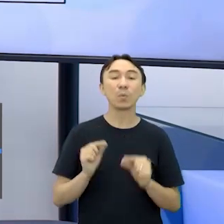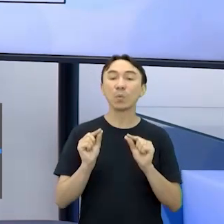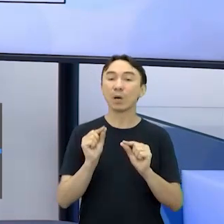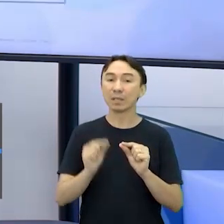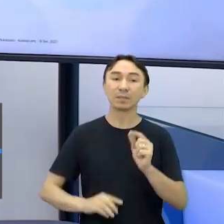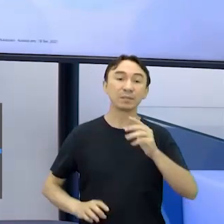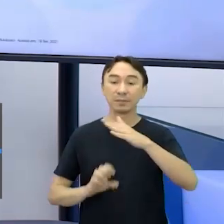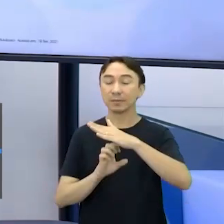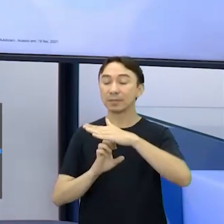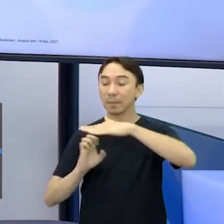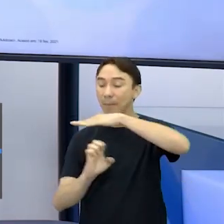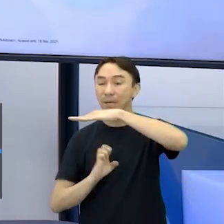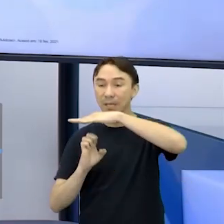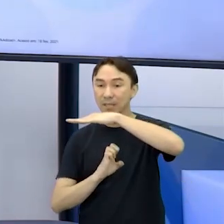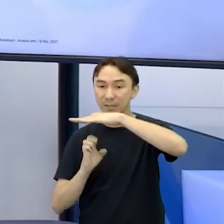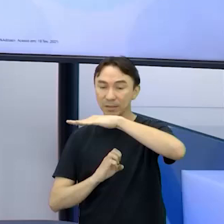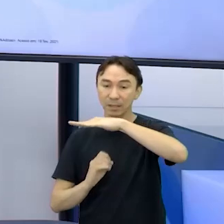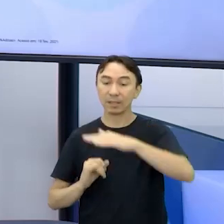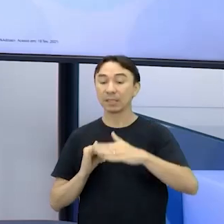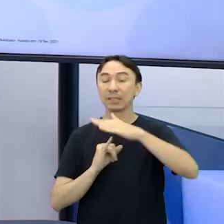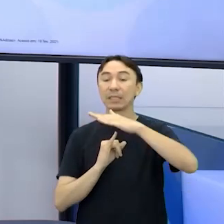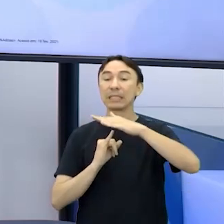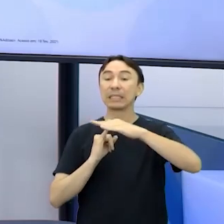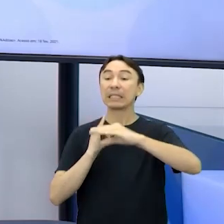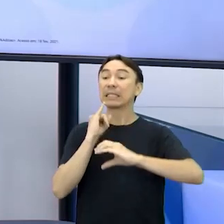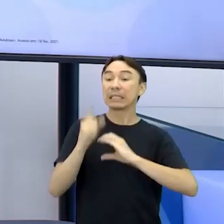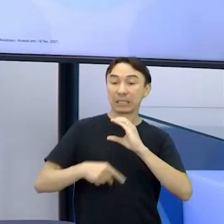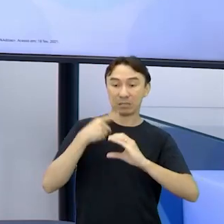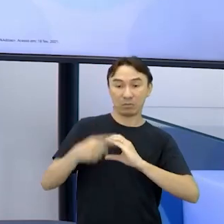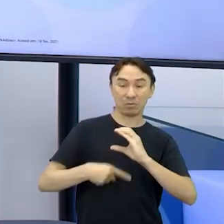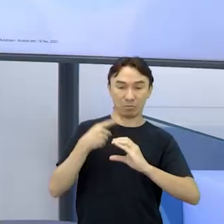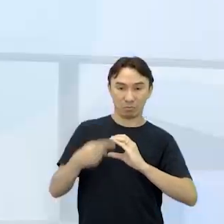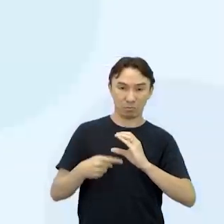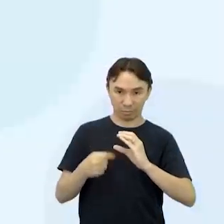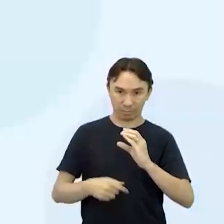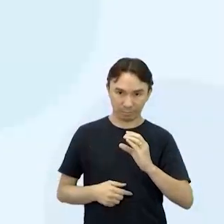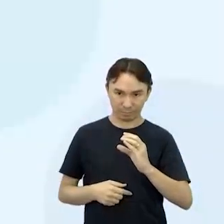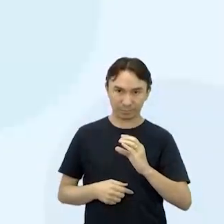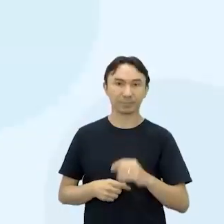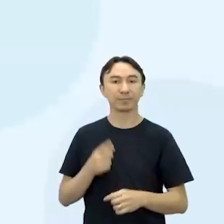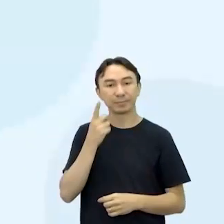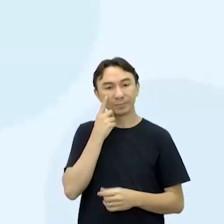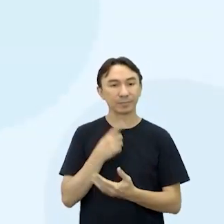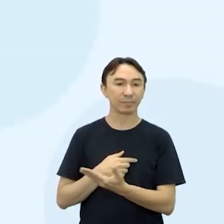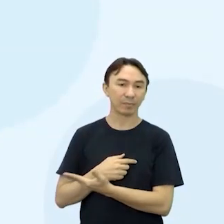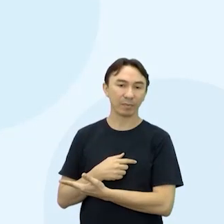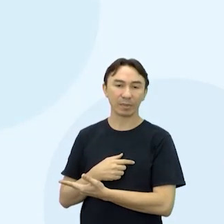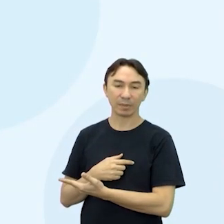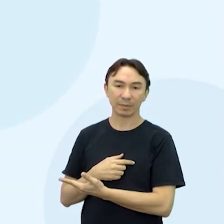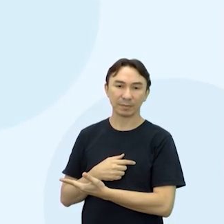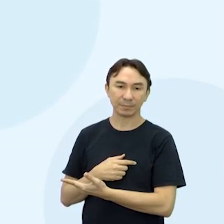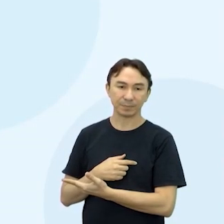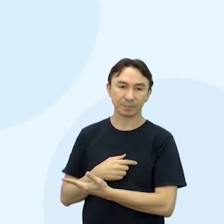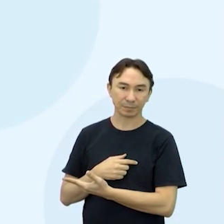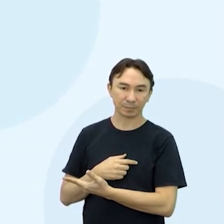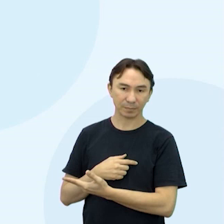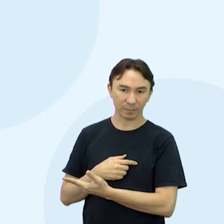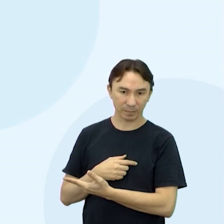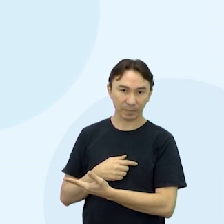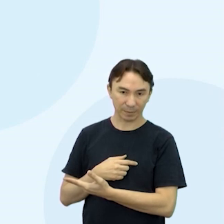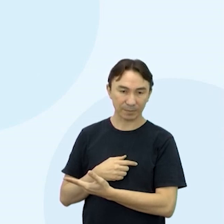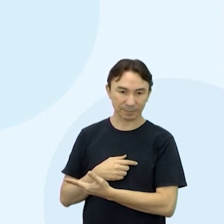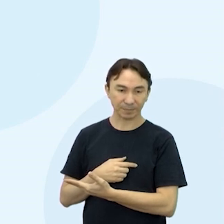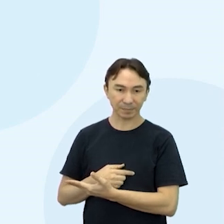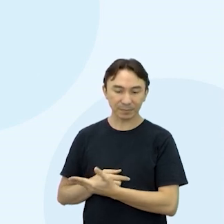colocar na tela agora para a gente poder pensar no que é uma agência de notícia na tela. A agência de